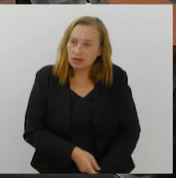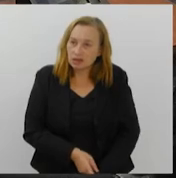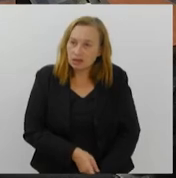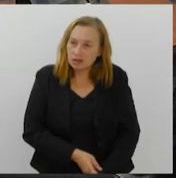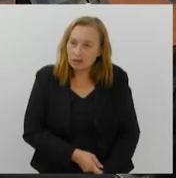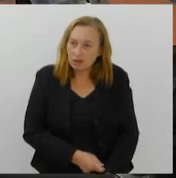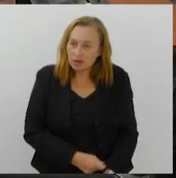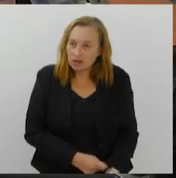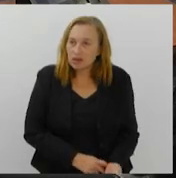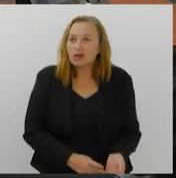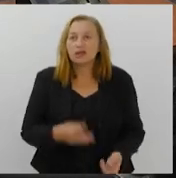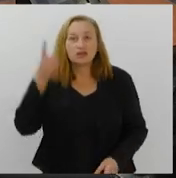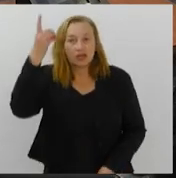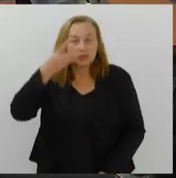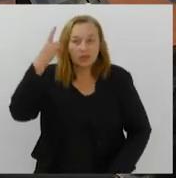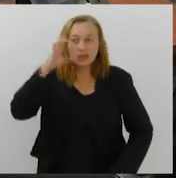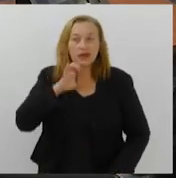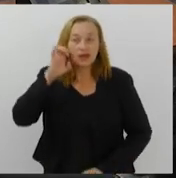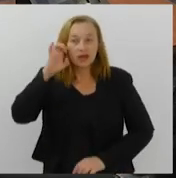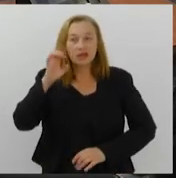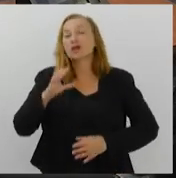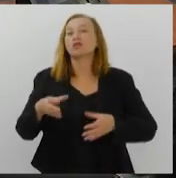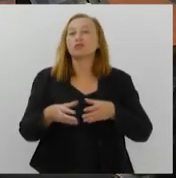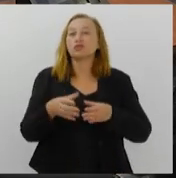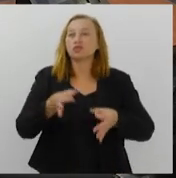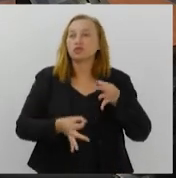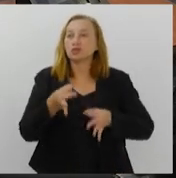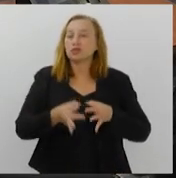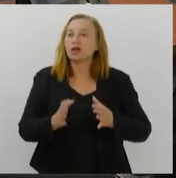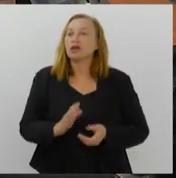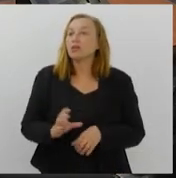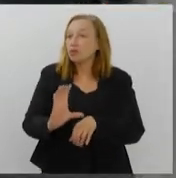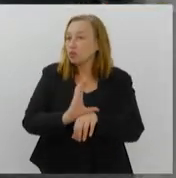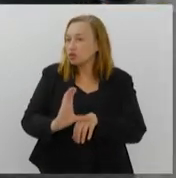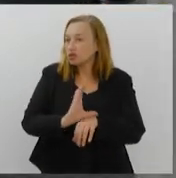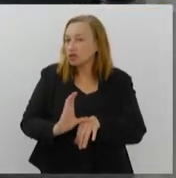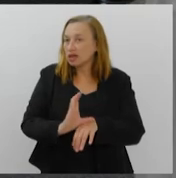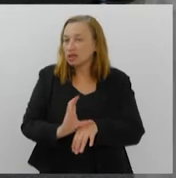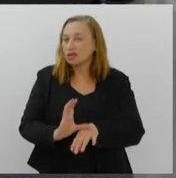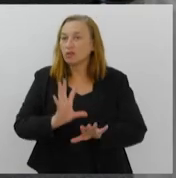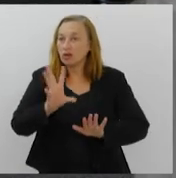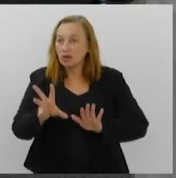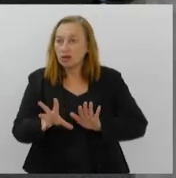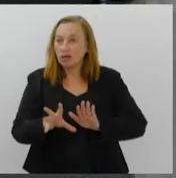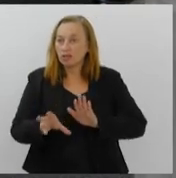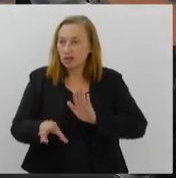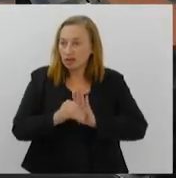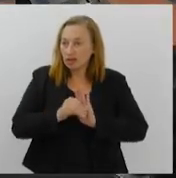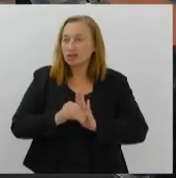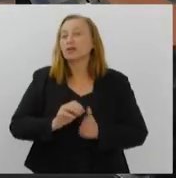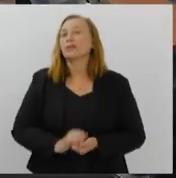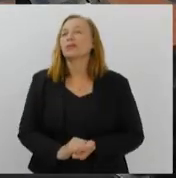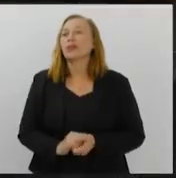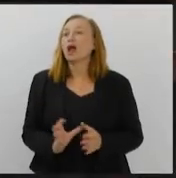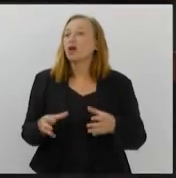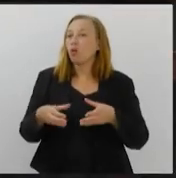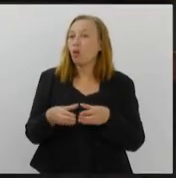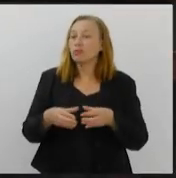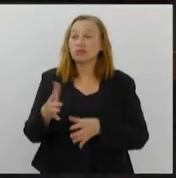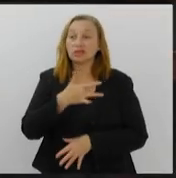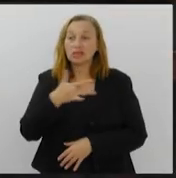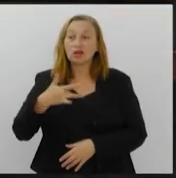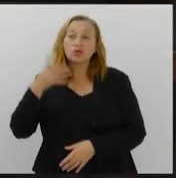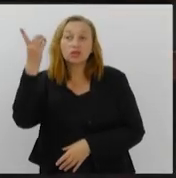Élica Takemoto. Tia Ju, pela constitucionalidade com emendas. Pela Comissão de